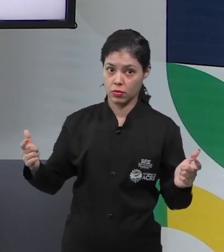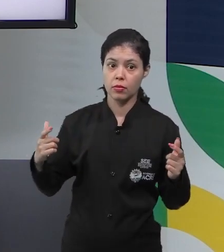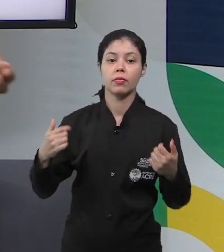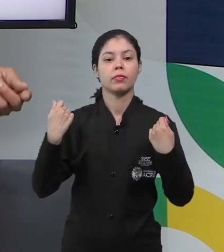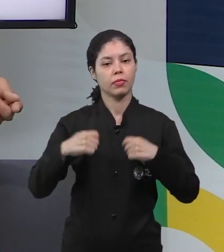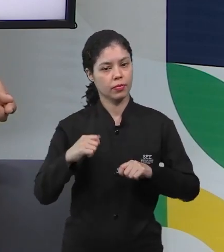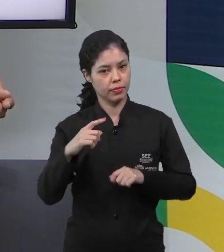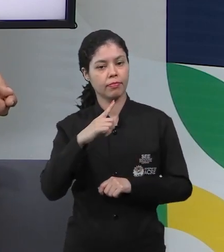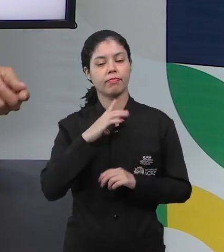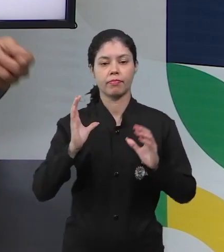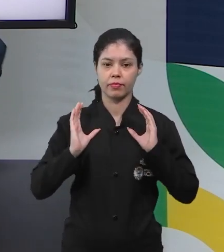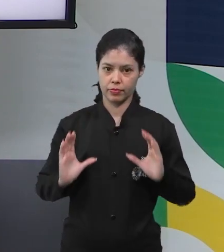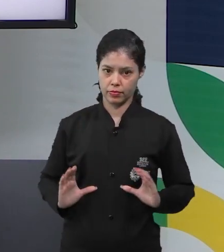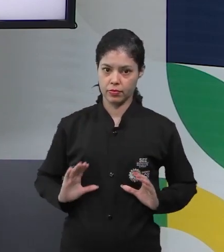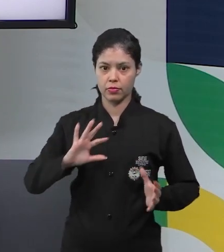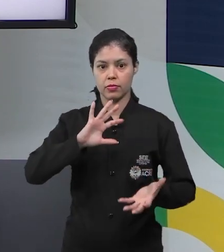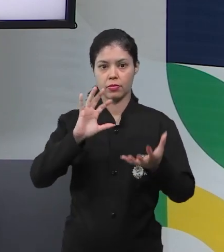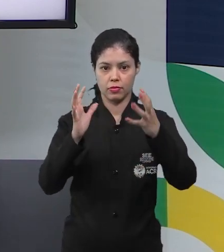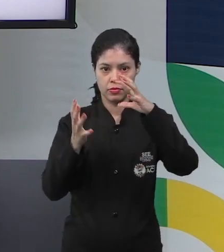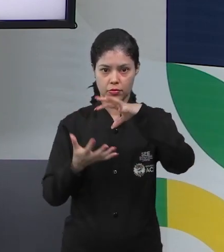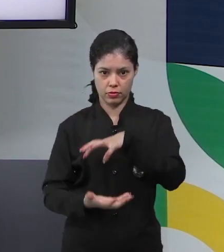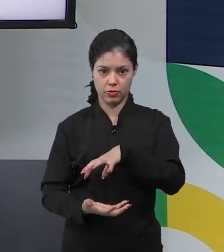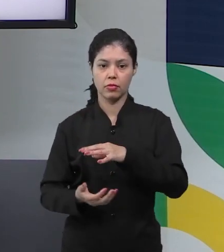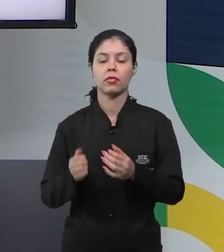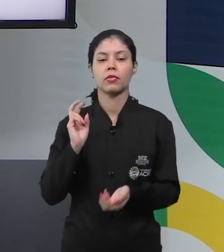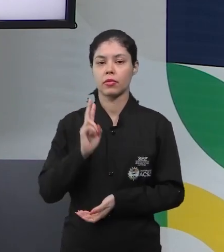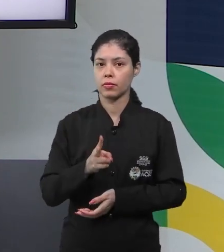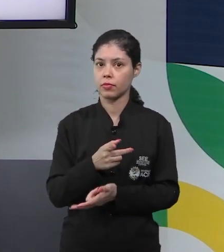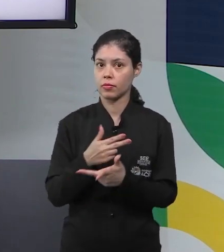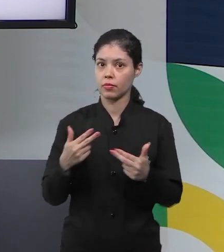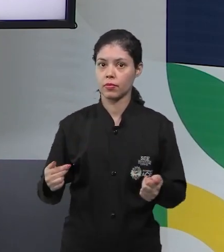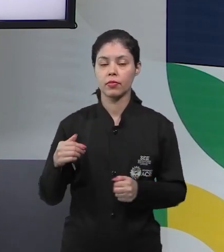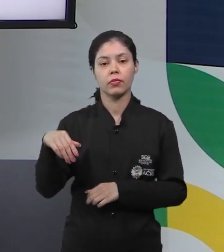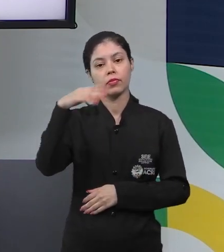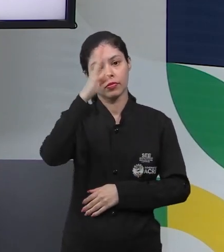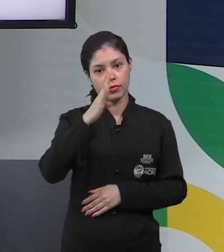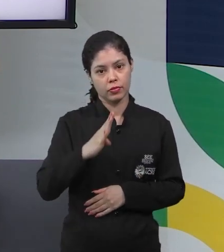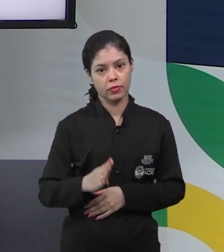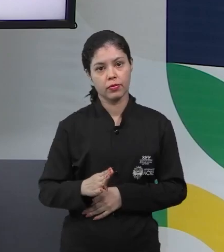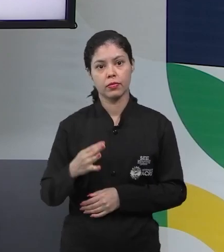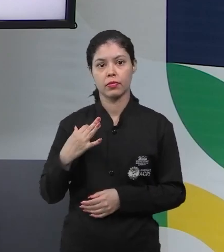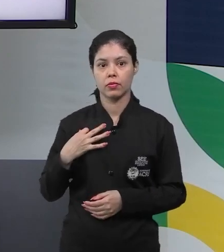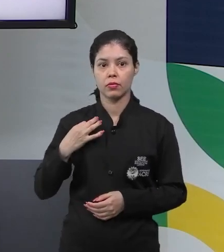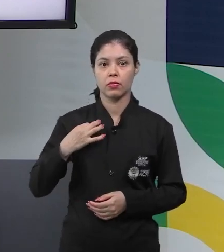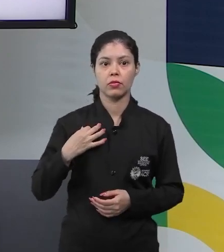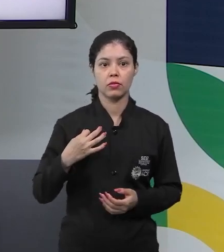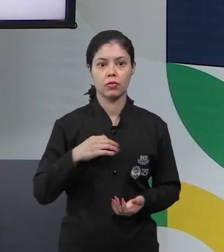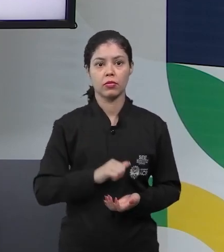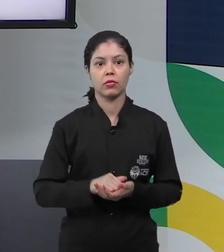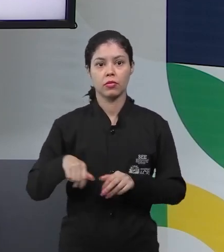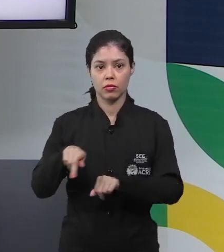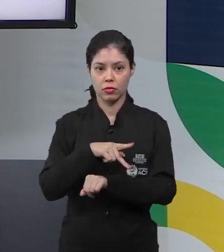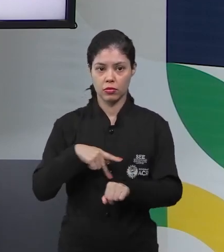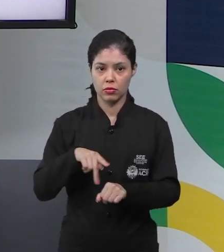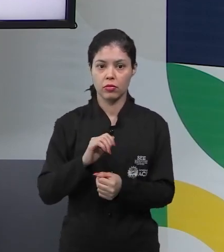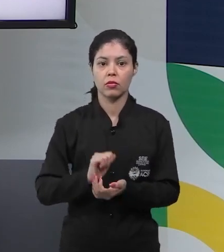tem que ser um cidadão do mundo. A mesma coisa acontece com o Brasil. Quem se dispõe a governar um país da